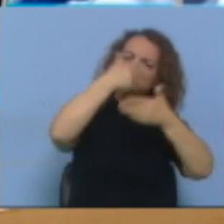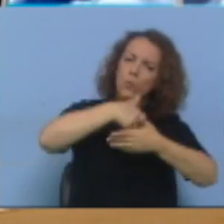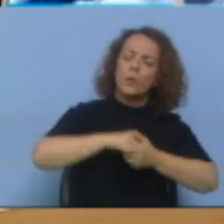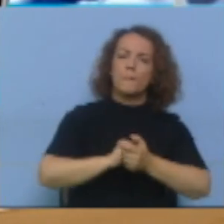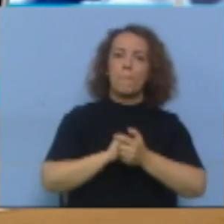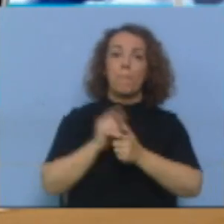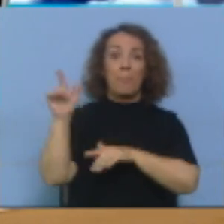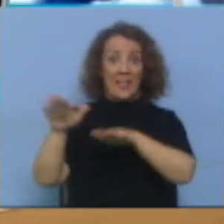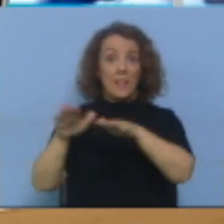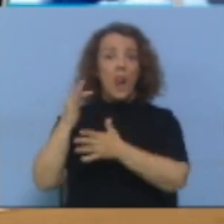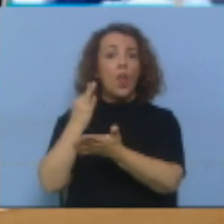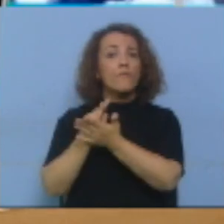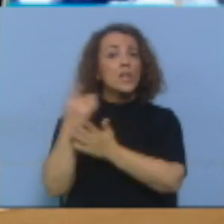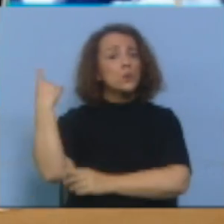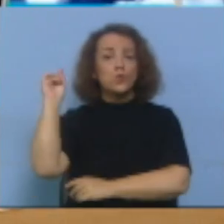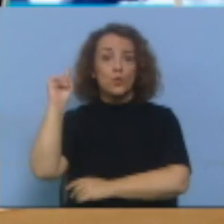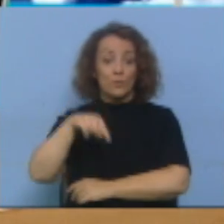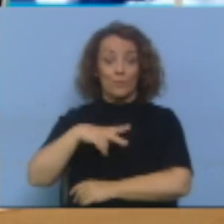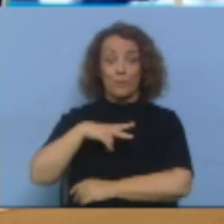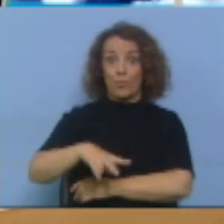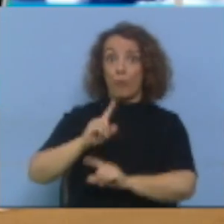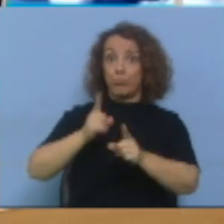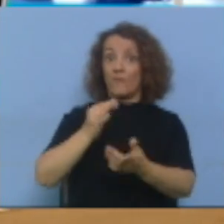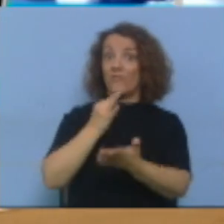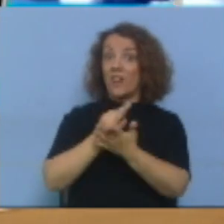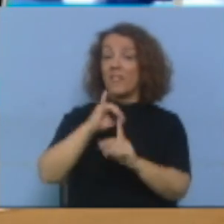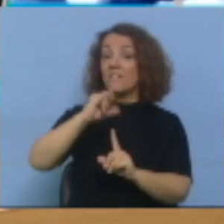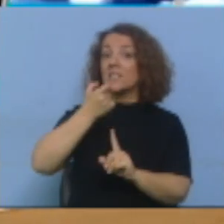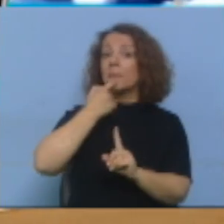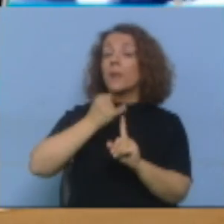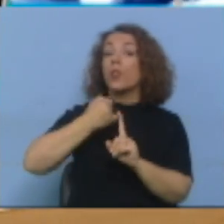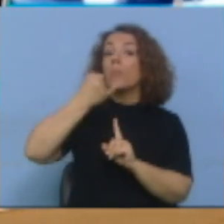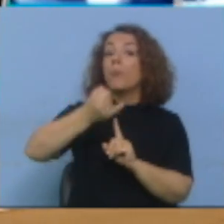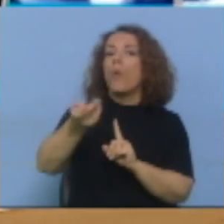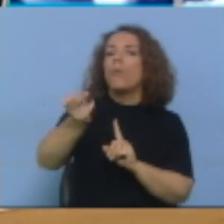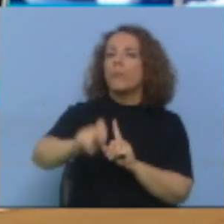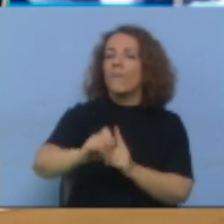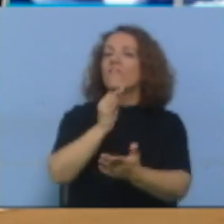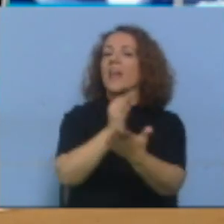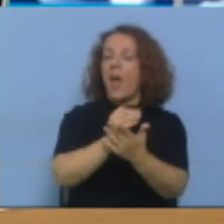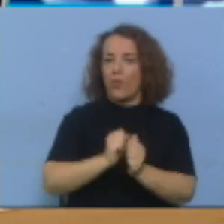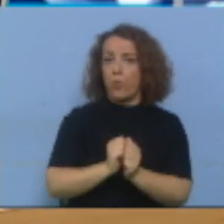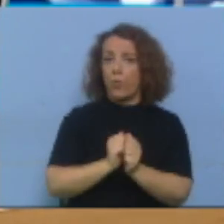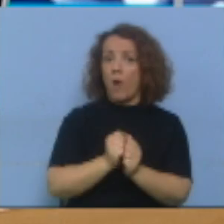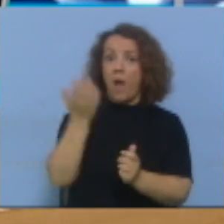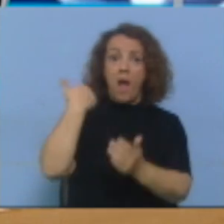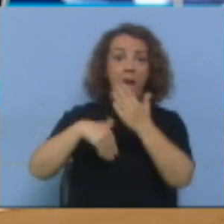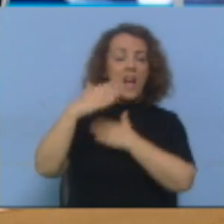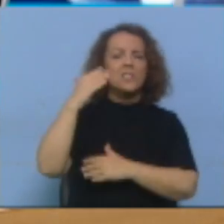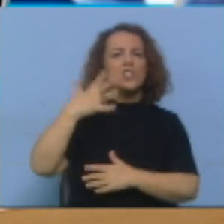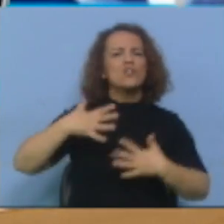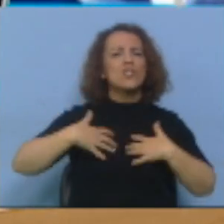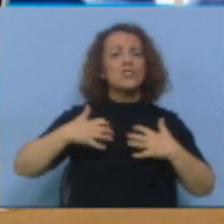que a Itália não é feriado. Aliás, em Portugal só passou a ser feriado depois do 25 de Abril. Antes não era feriado Sexta-feira